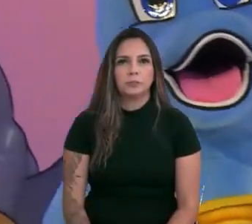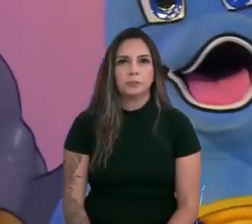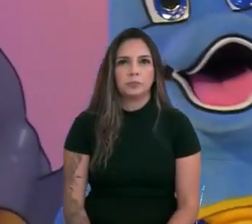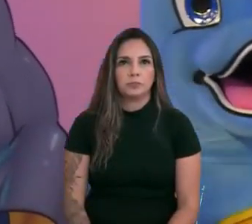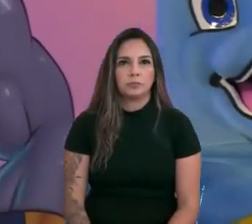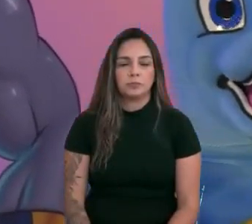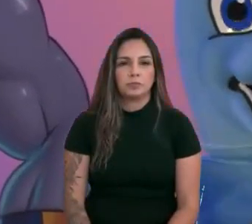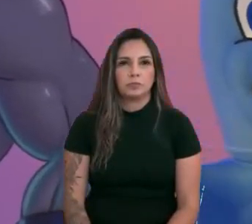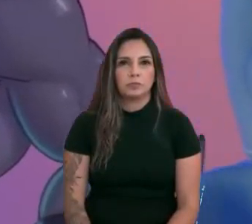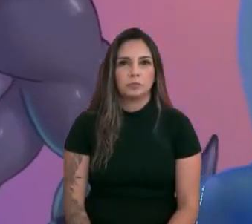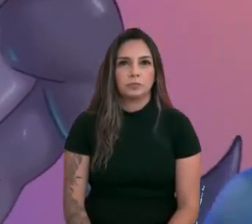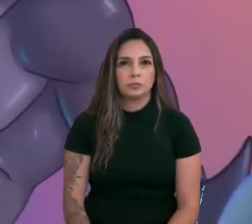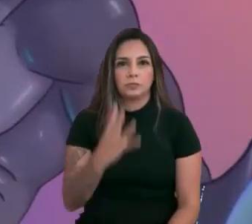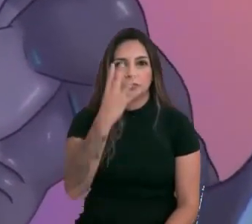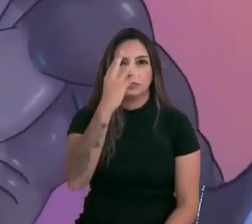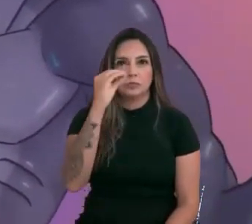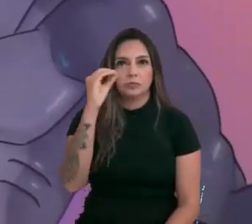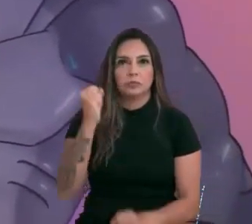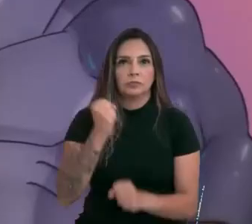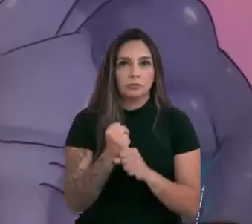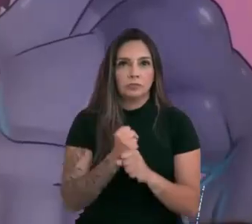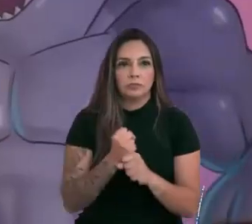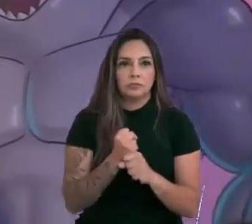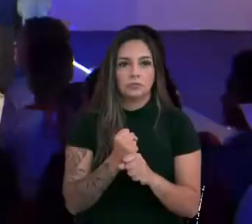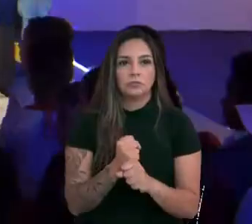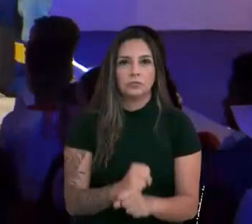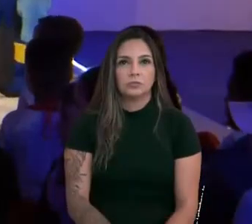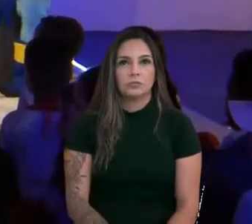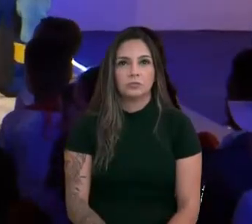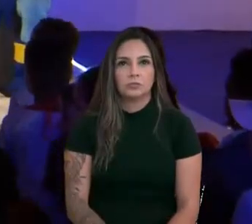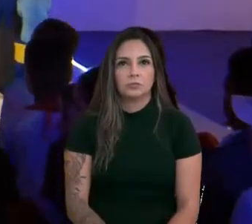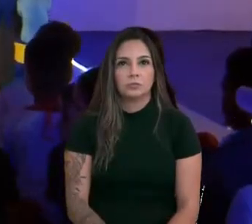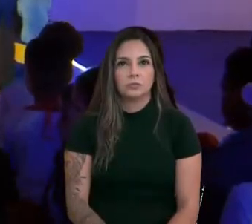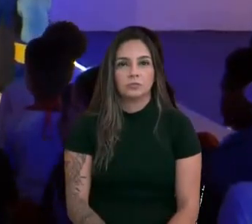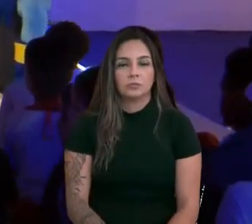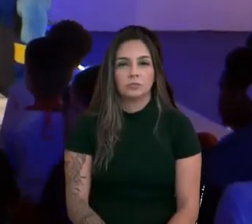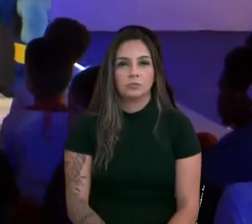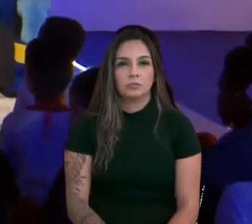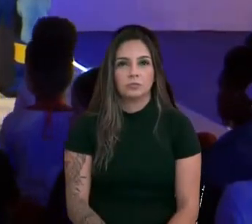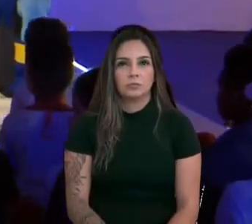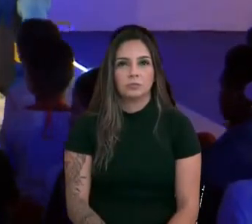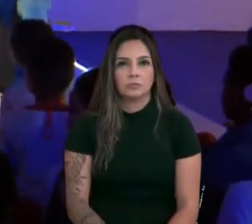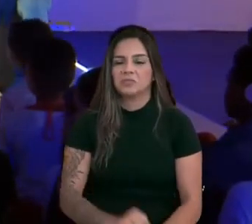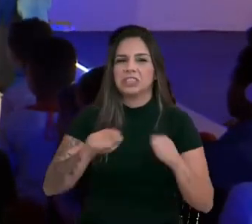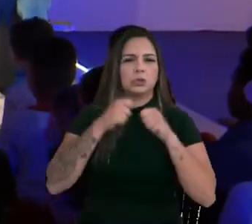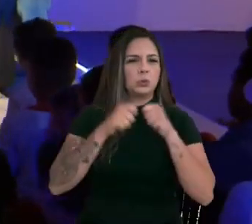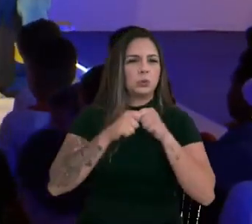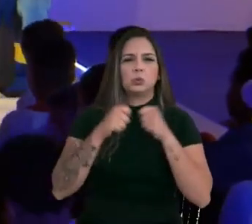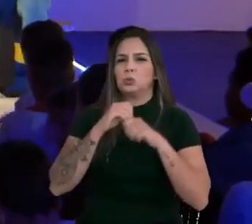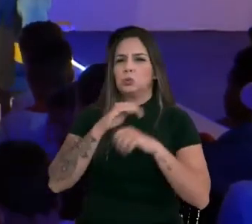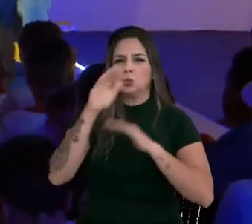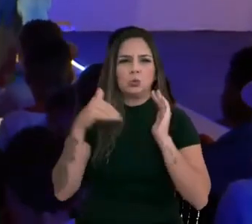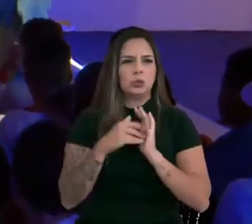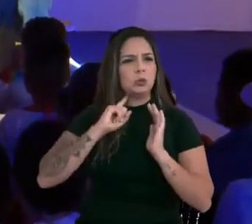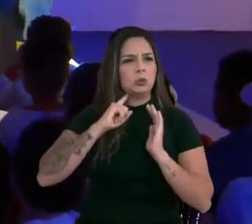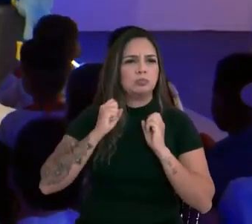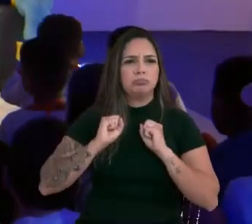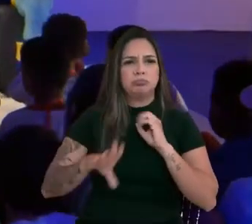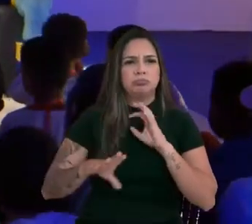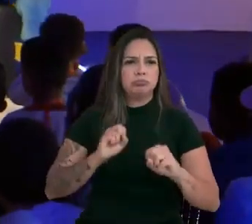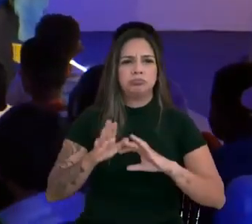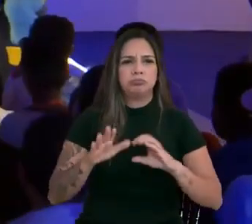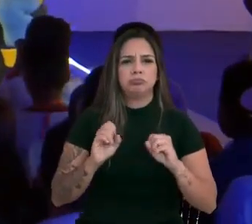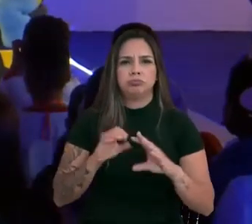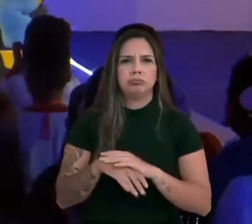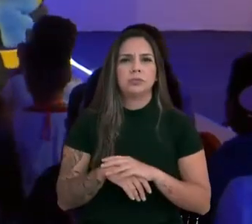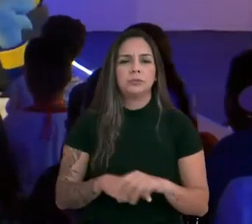Parabéns, 400 anos. Isso mesmo, é muito tempo. Então ele quer destruir o mar, quer destruir tudo. Ok? E a